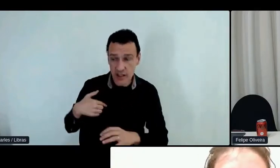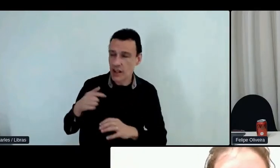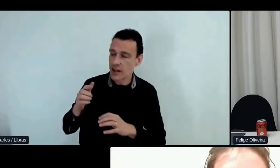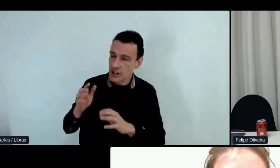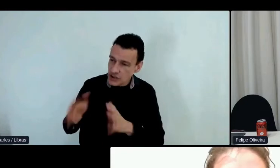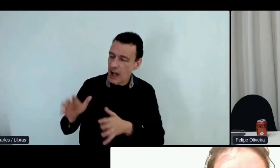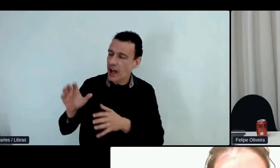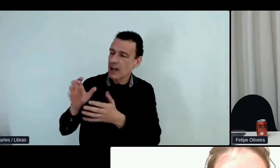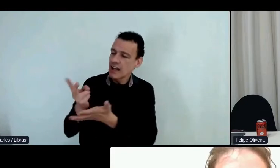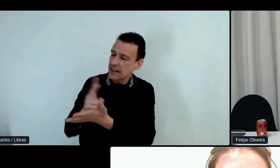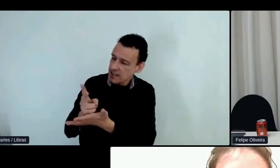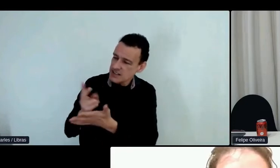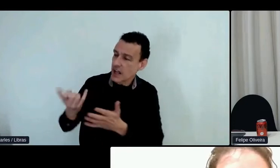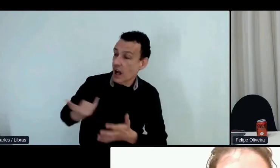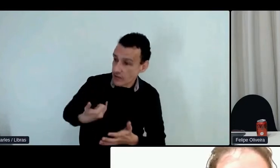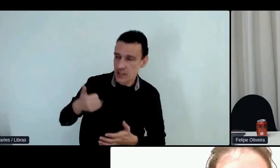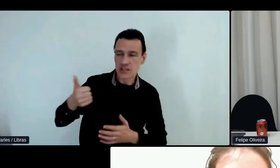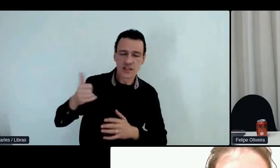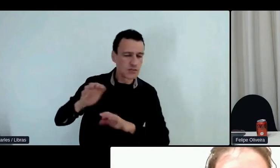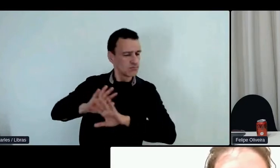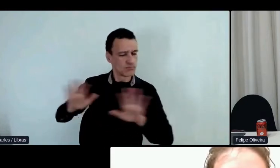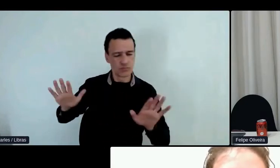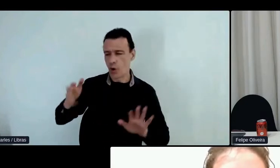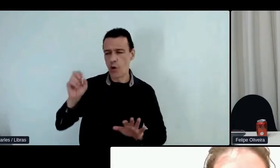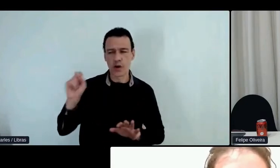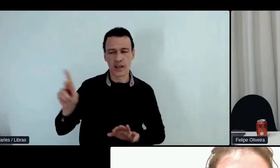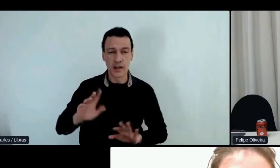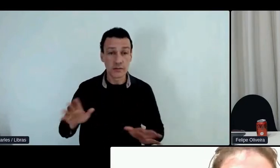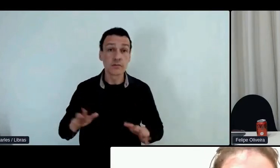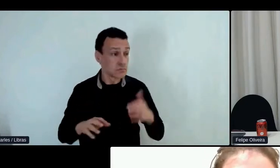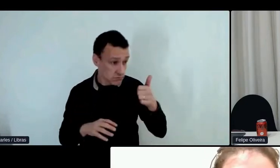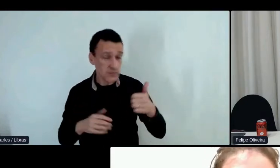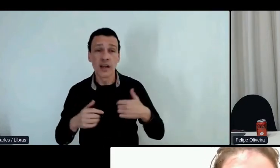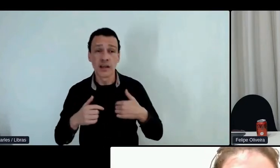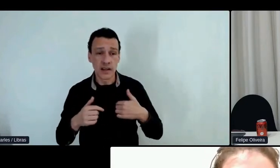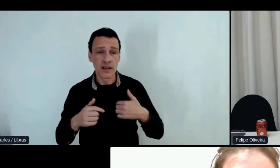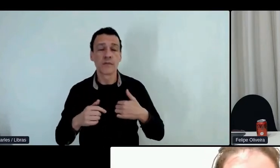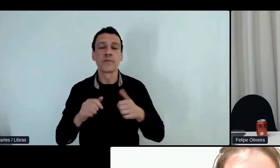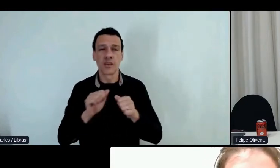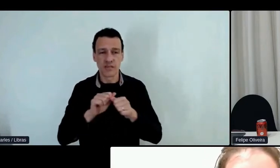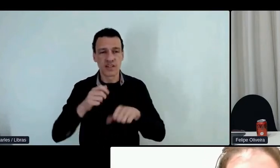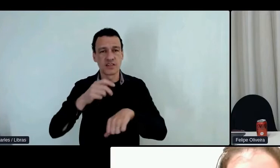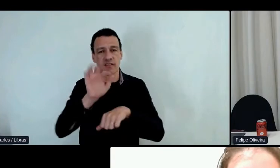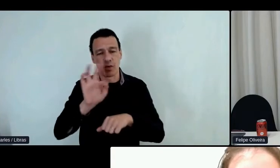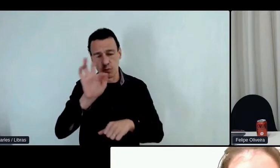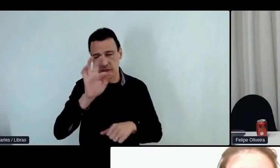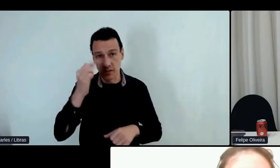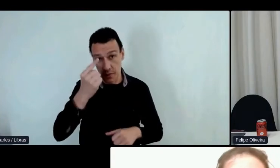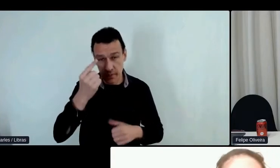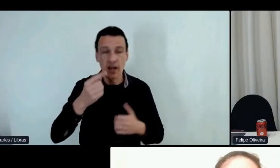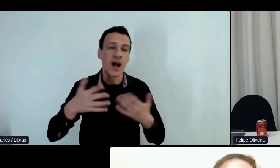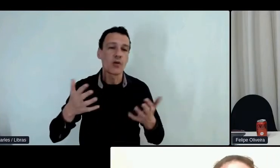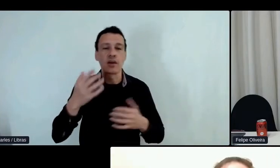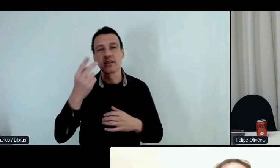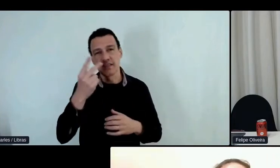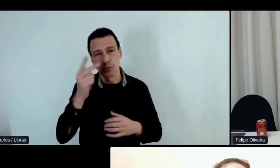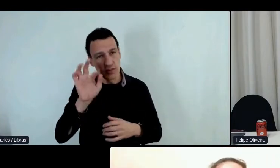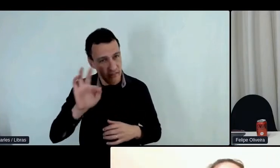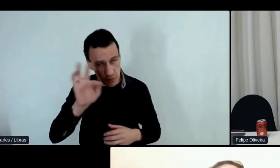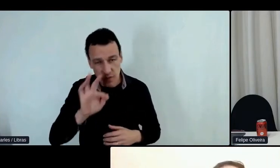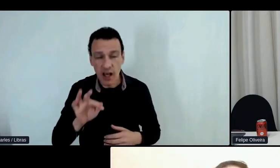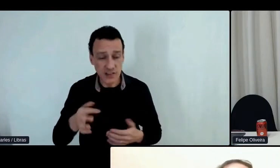encontrei muitos professores que, não, olha, só me escreve, fala que você teve crise, que você não vai poder vir, e pronto, tá